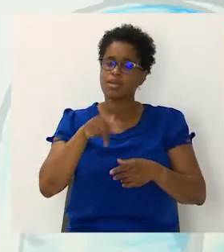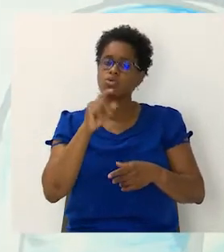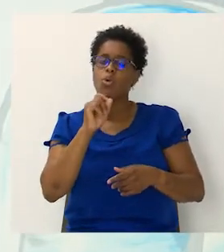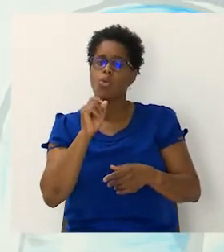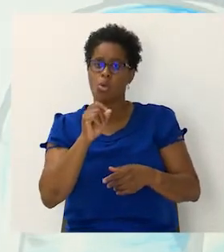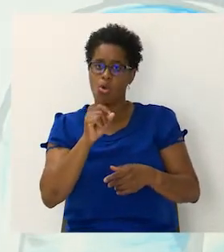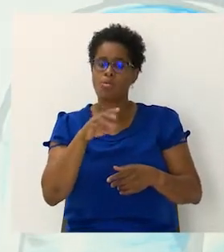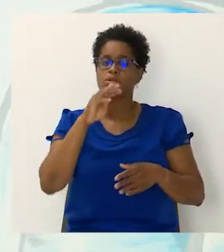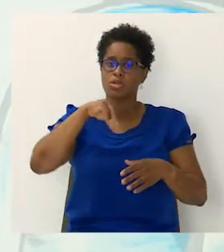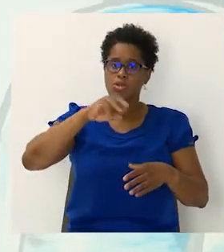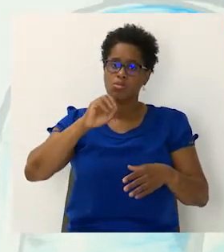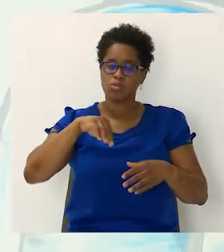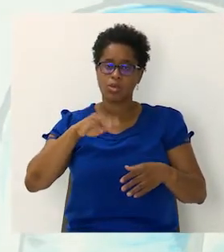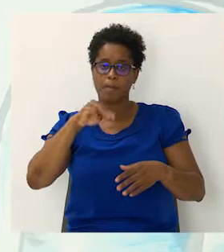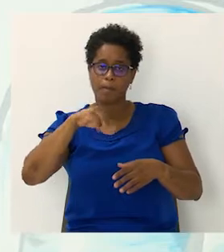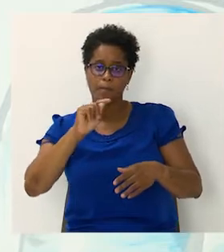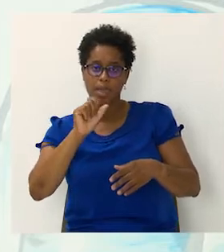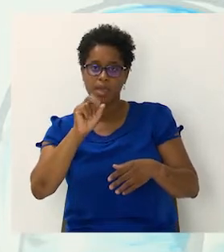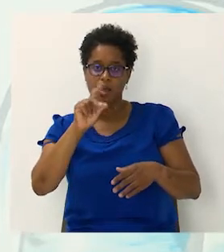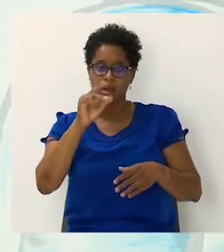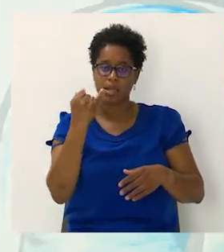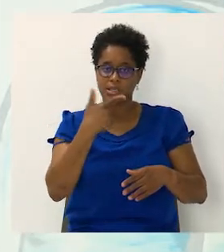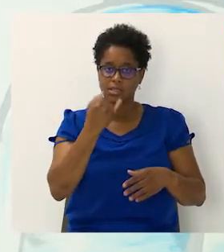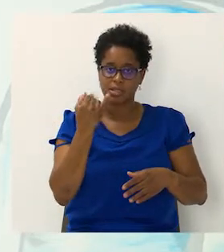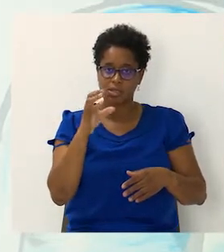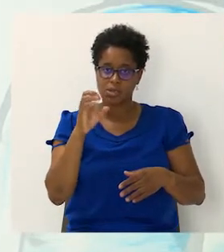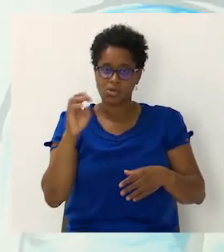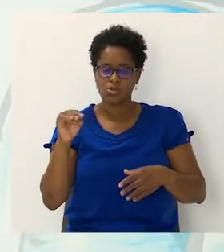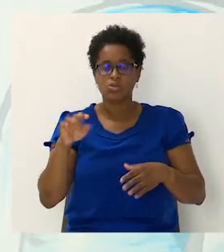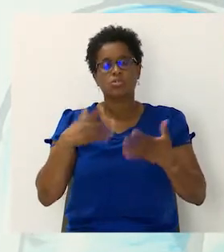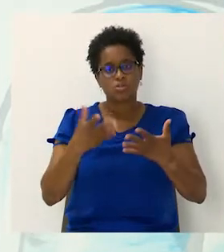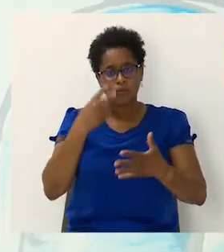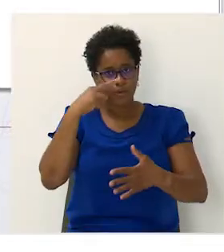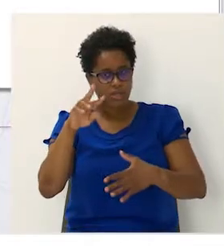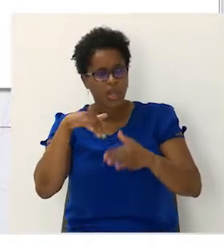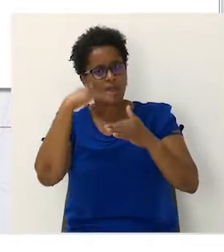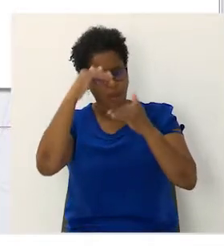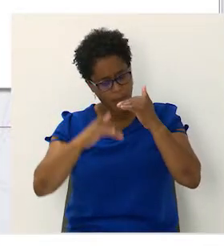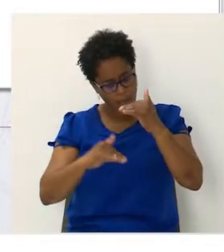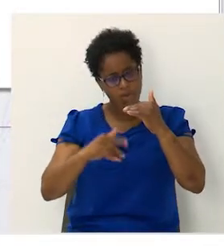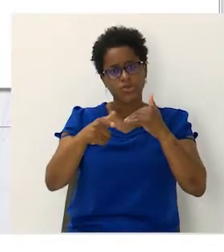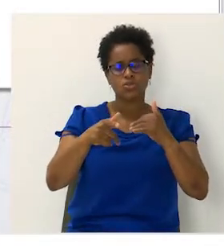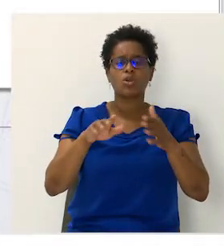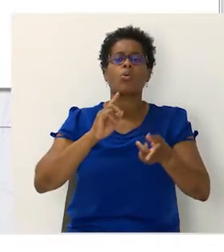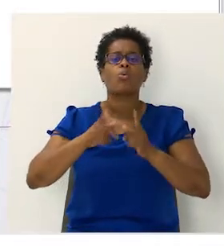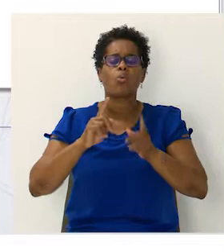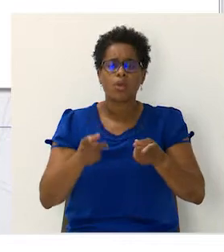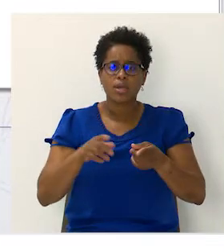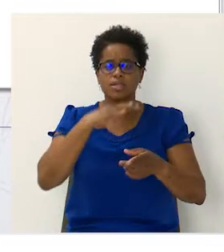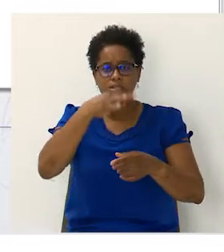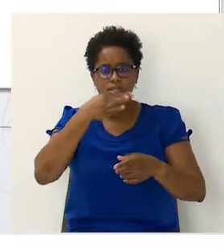monumentos megalíticos. Se não, vejamos mais abaixo o que nos